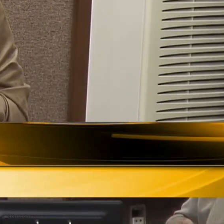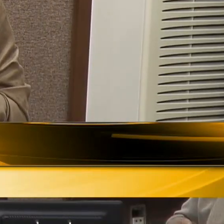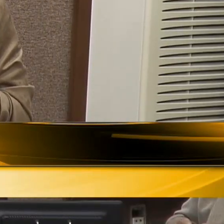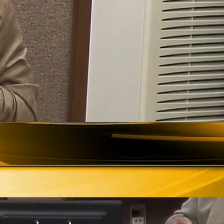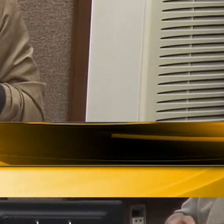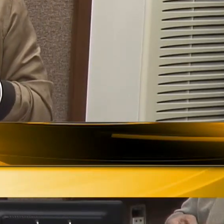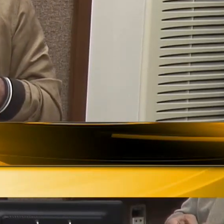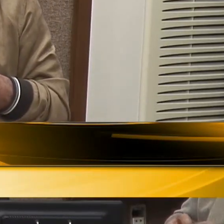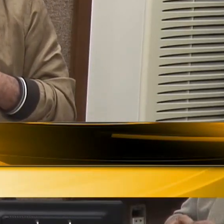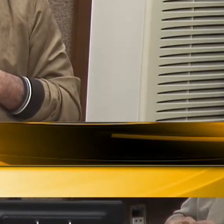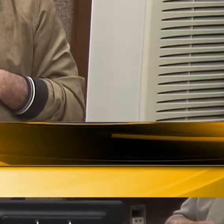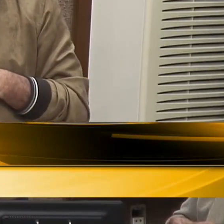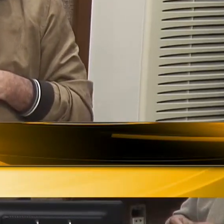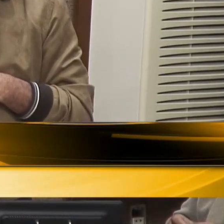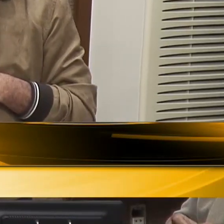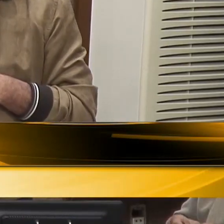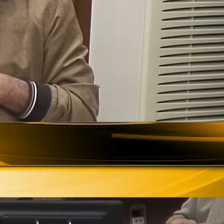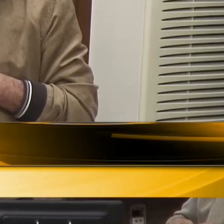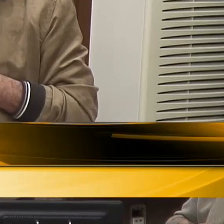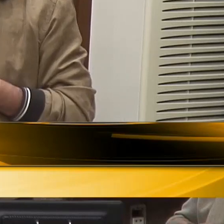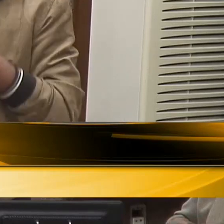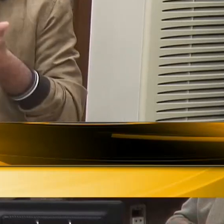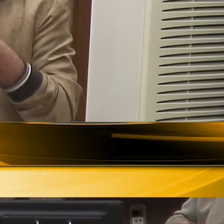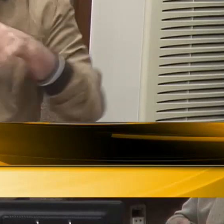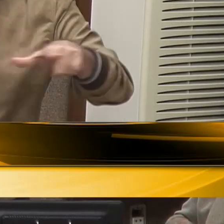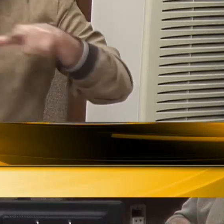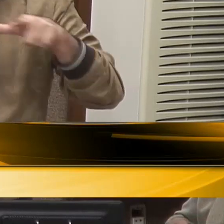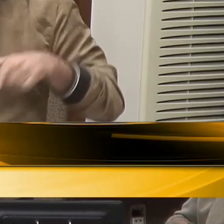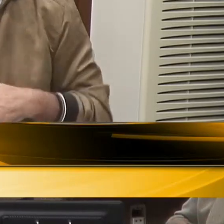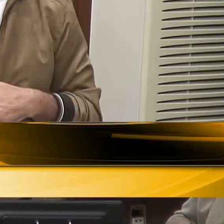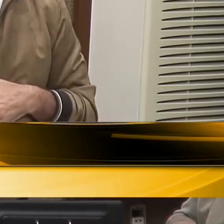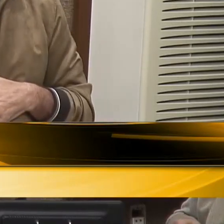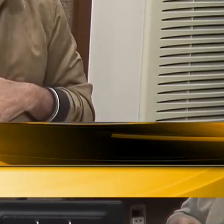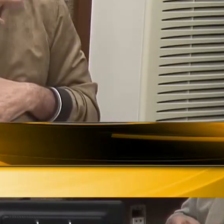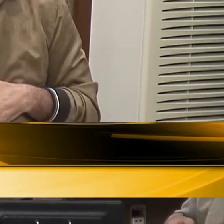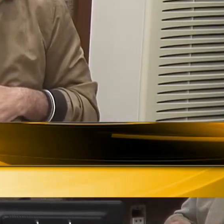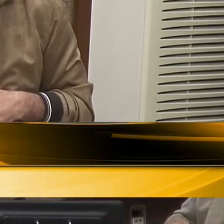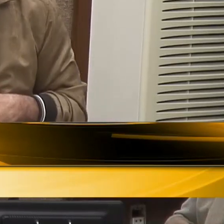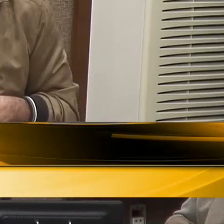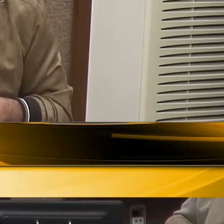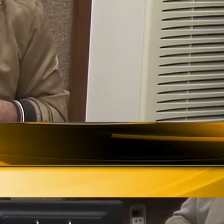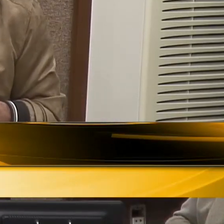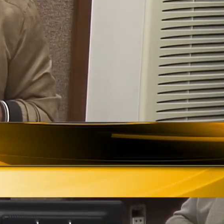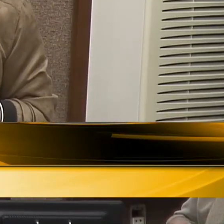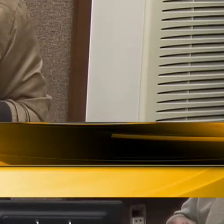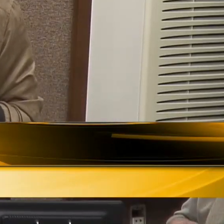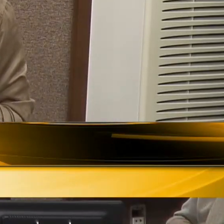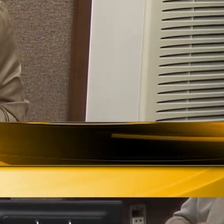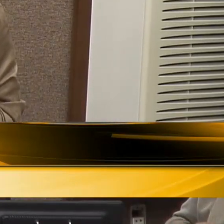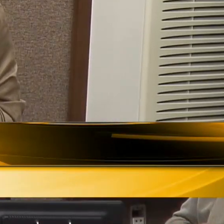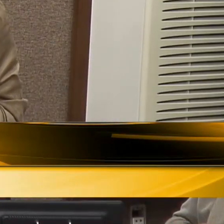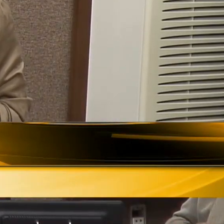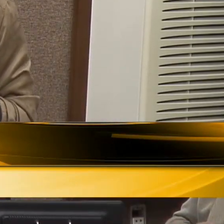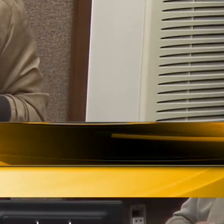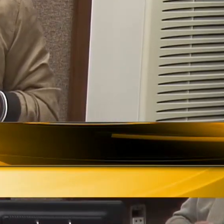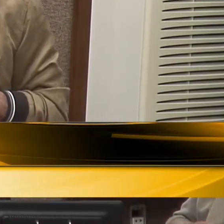trabalho que ele tem feito junto com os servidores da CEPLAN e outras secretarias também da cidade.